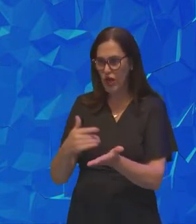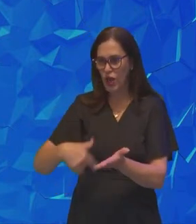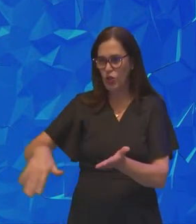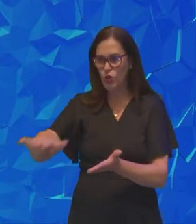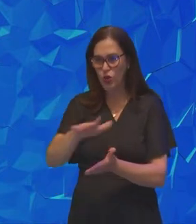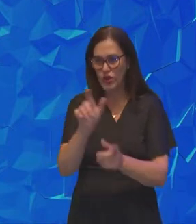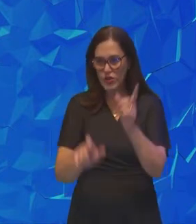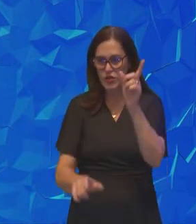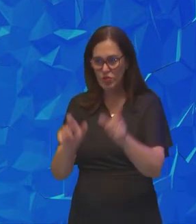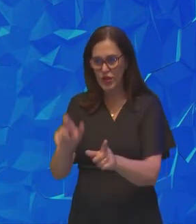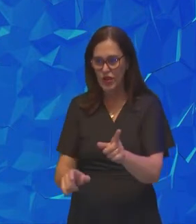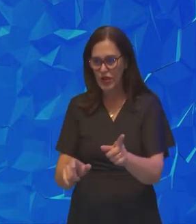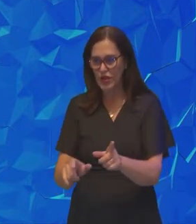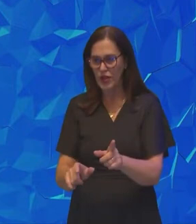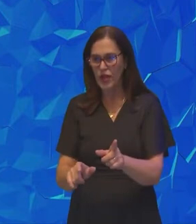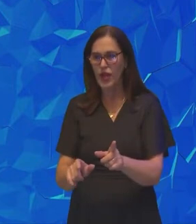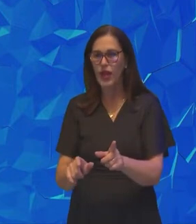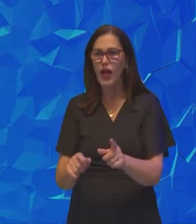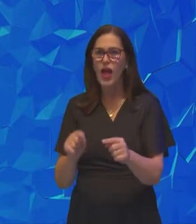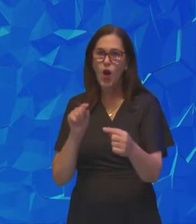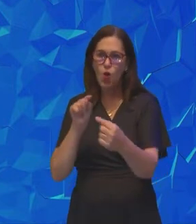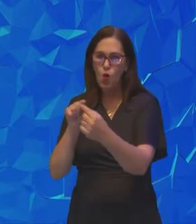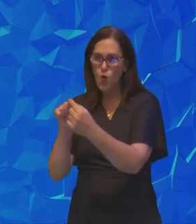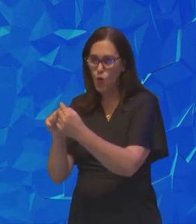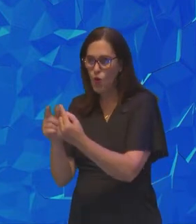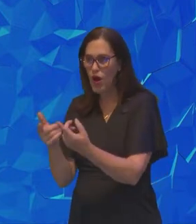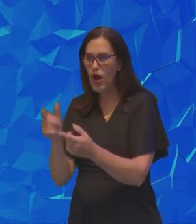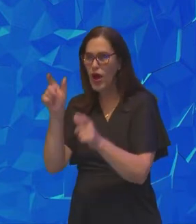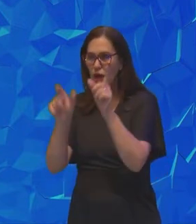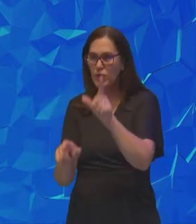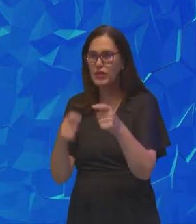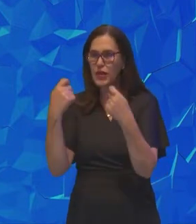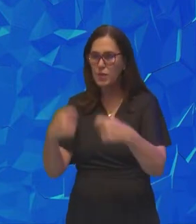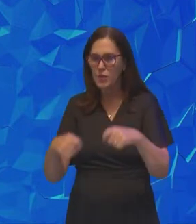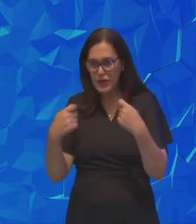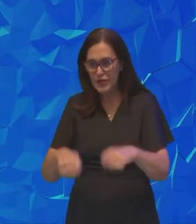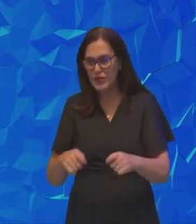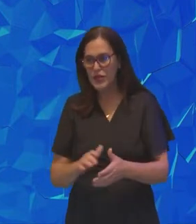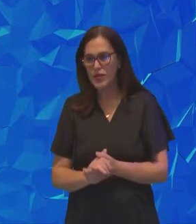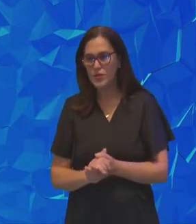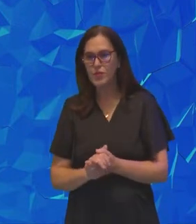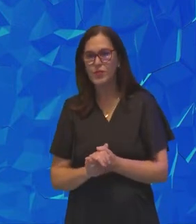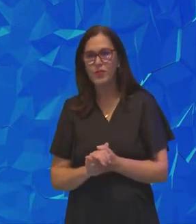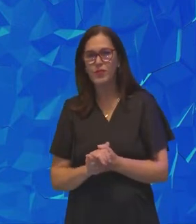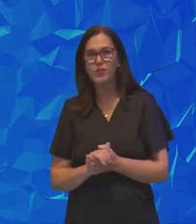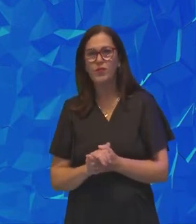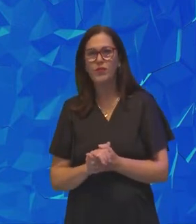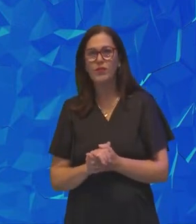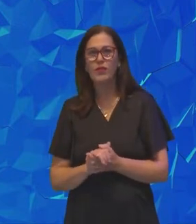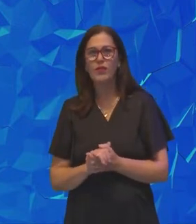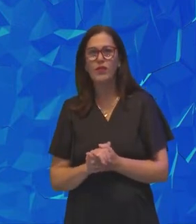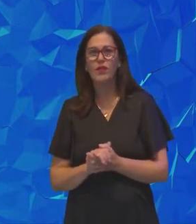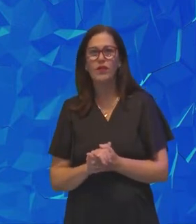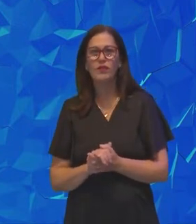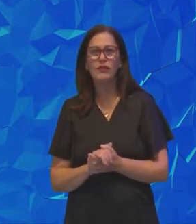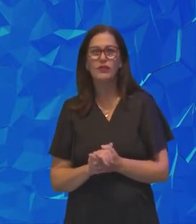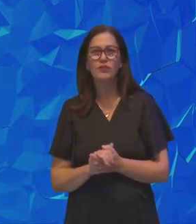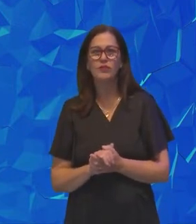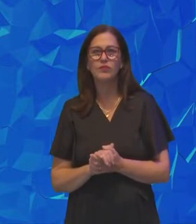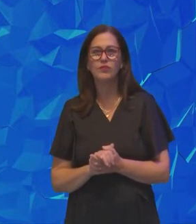entre todos, à medida que alguém à medida que alguém tinha necessidade.